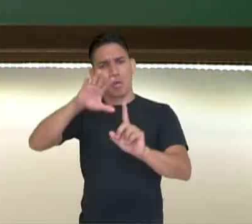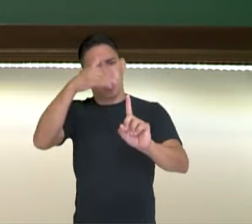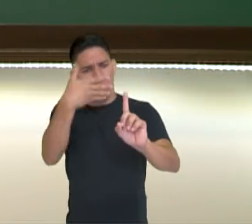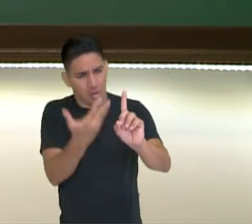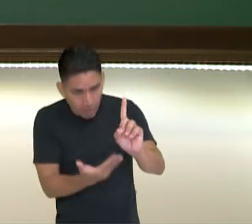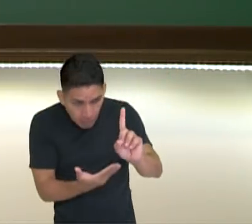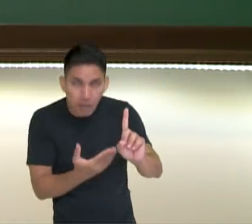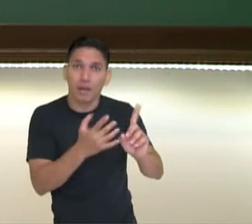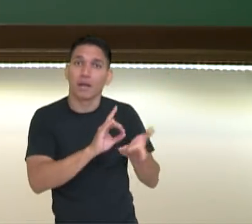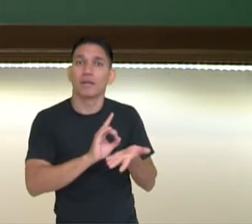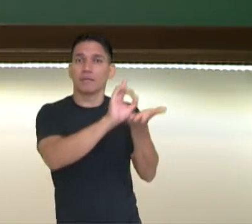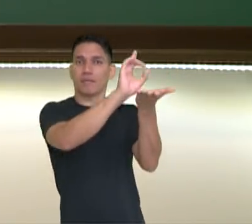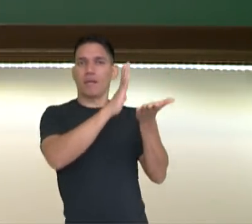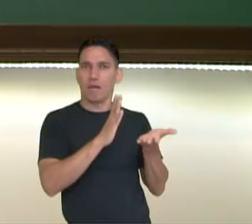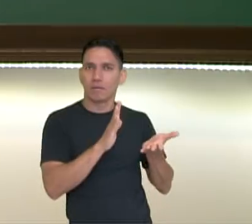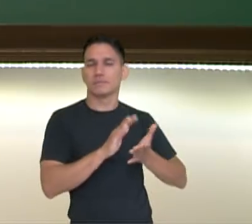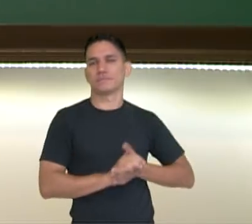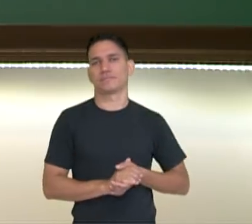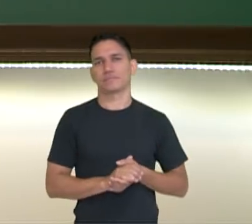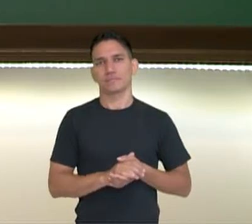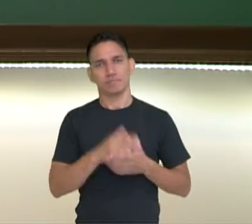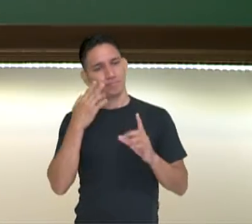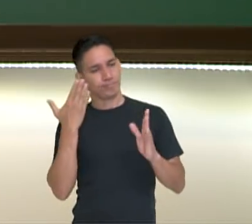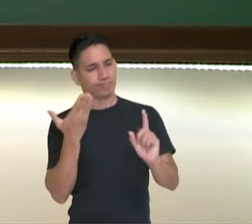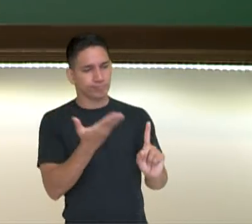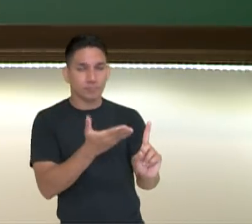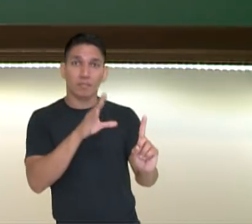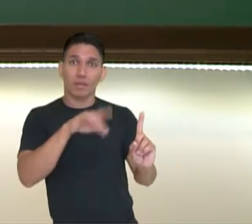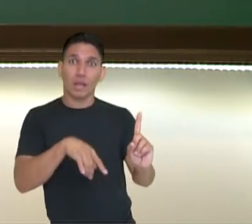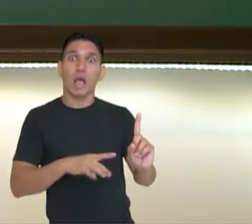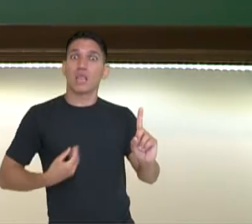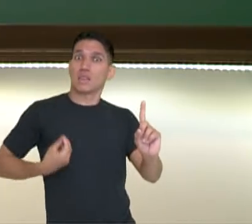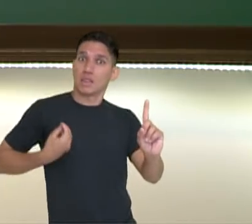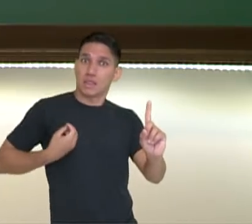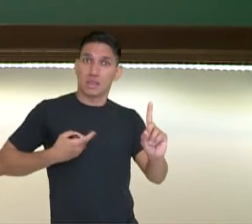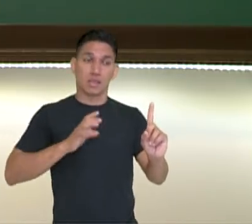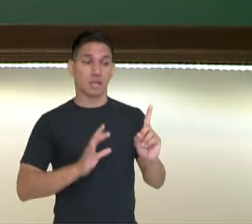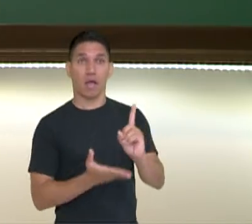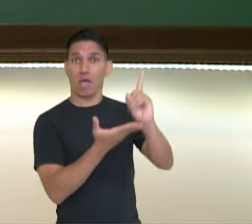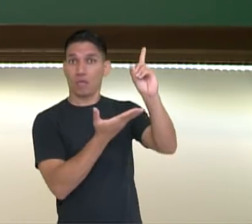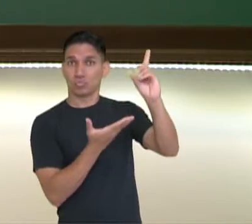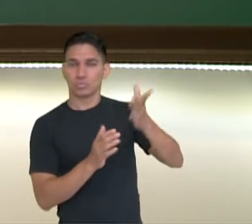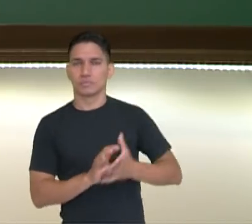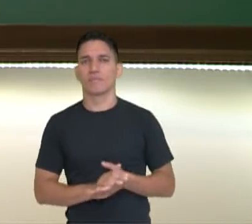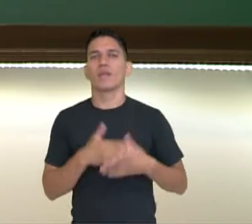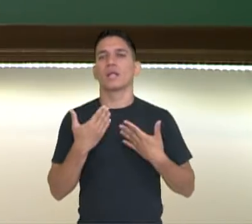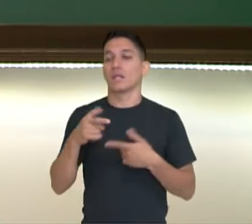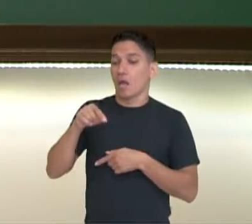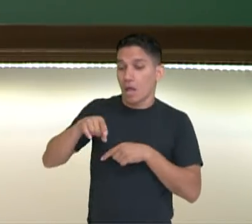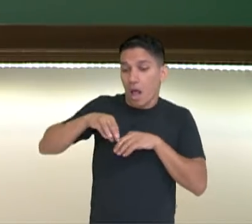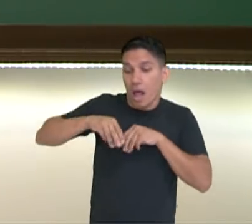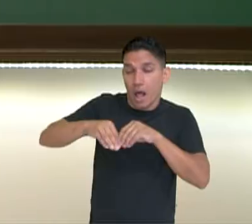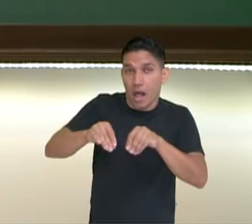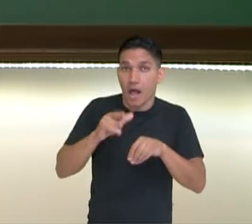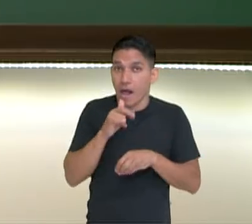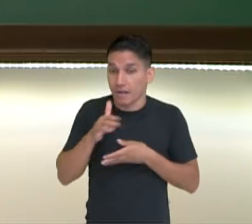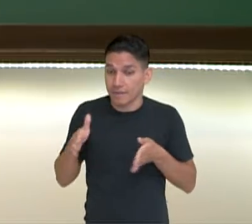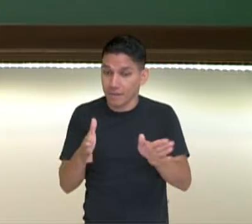que ele passa a ser visto como um deus vivo. Nesse caso aqui, da Mesopotâmia, ele